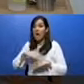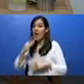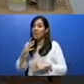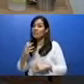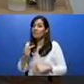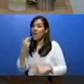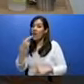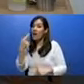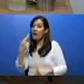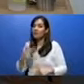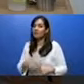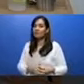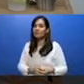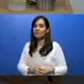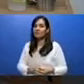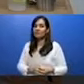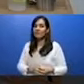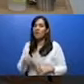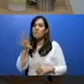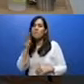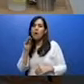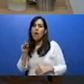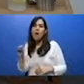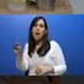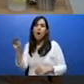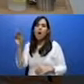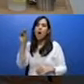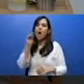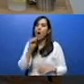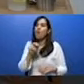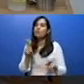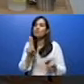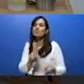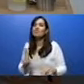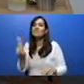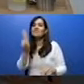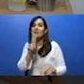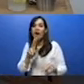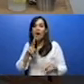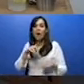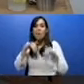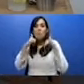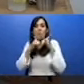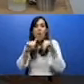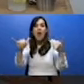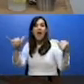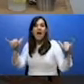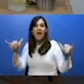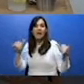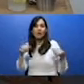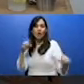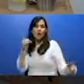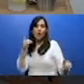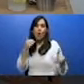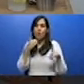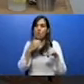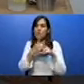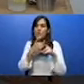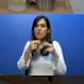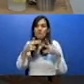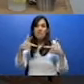Com numerosas reproduções e muito utilizado em publicidade. Ah, nós encontramos Mona Lisas